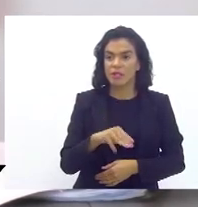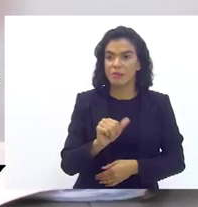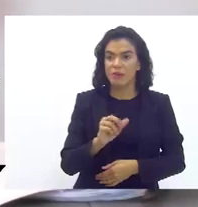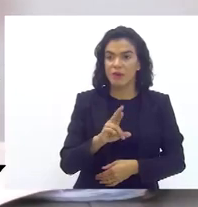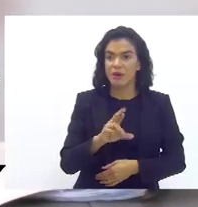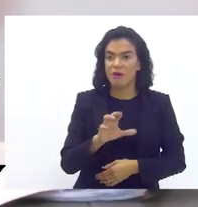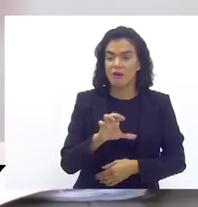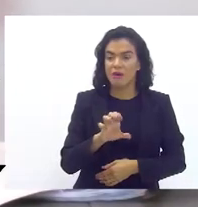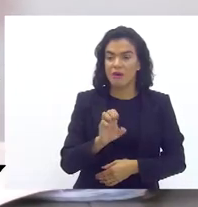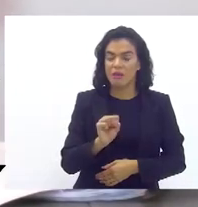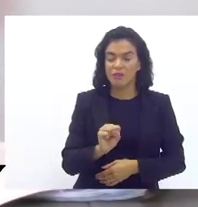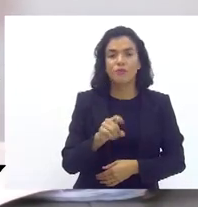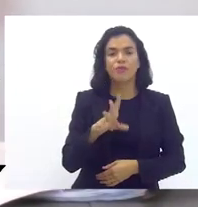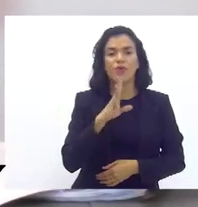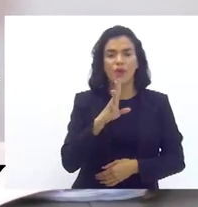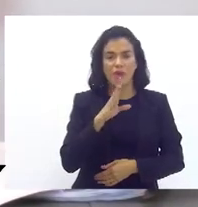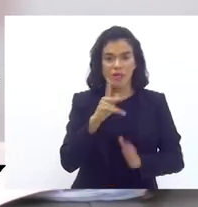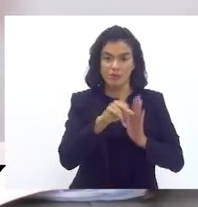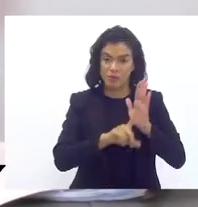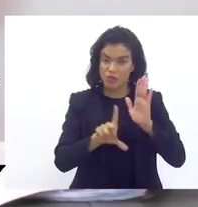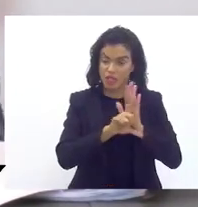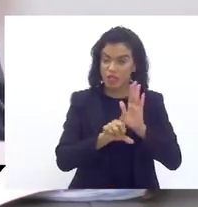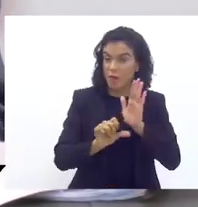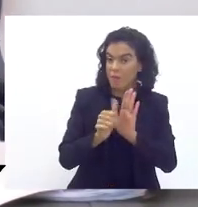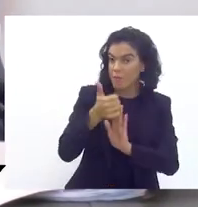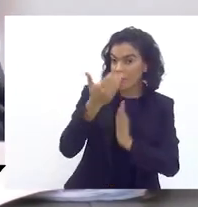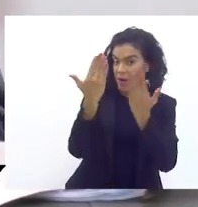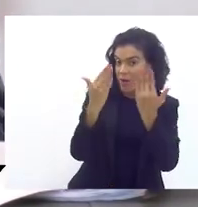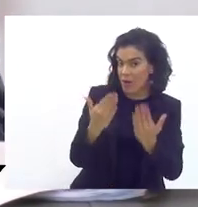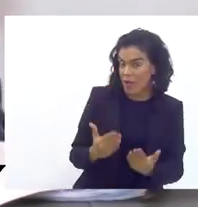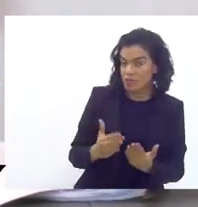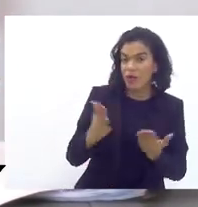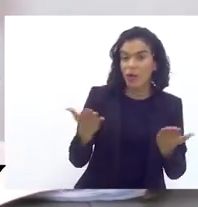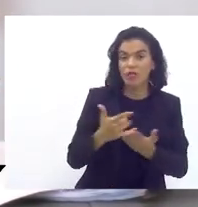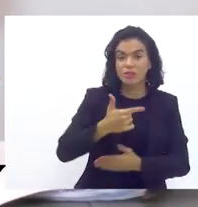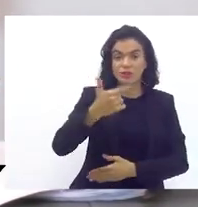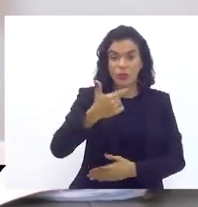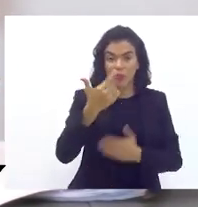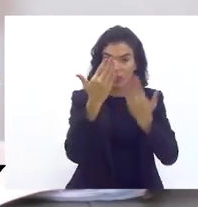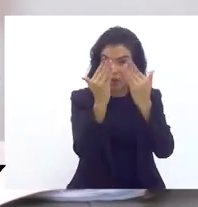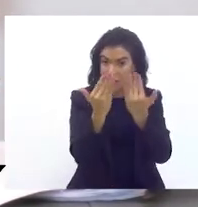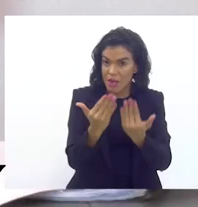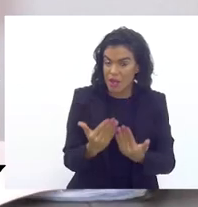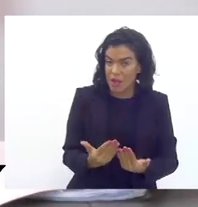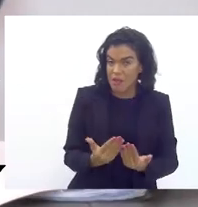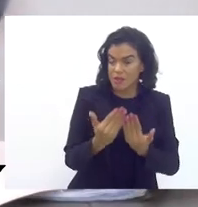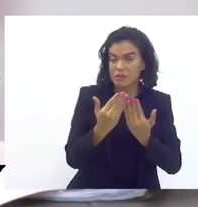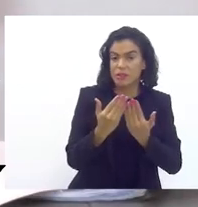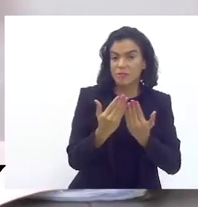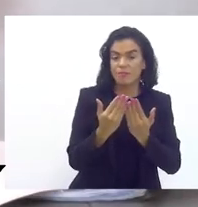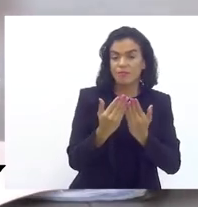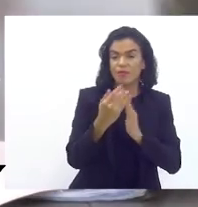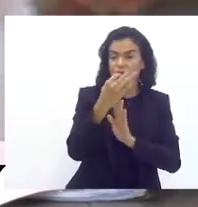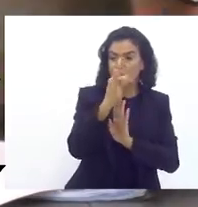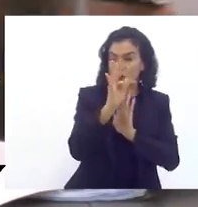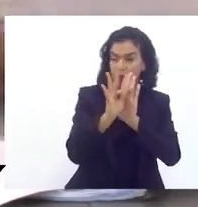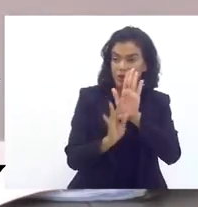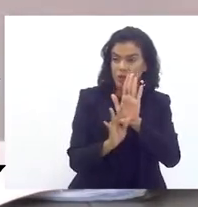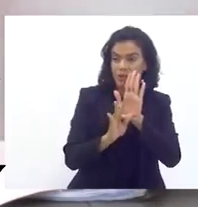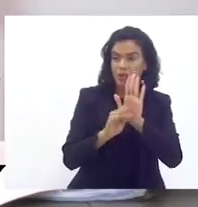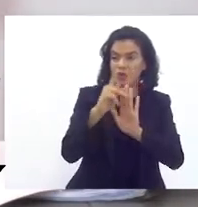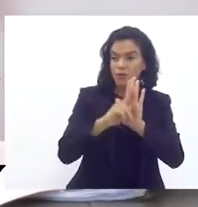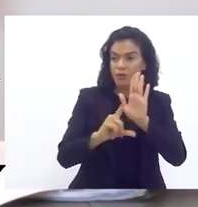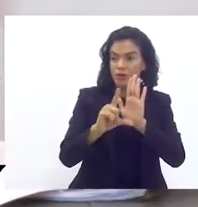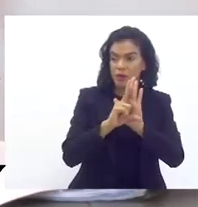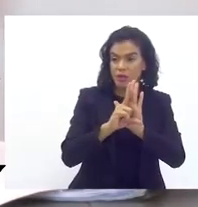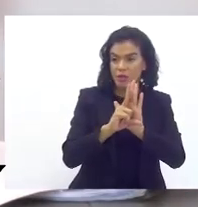o projeto fez uma primeira análise já fez uma segunda análise eu só ia pedir para o Felipe todos os demais não